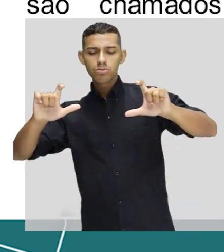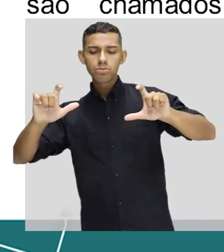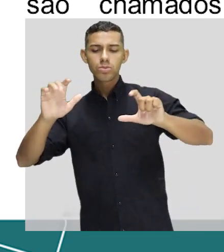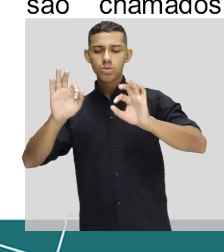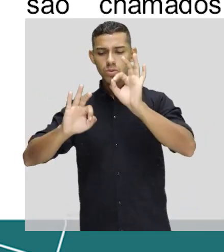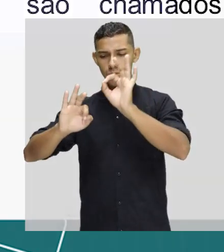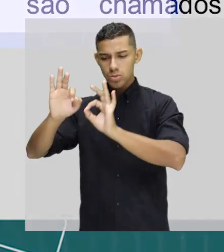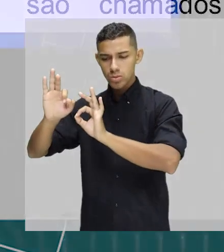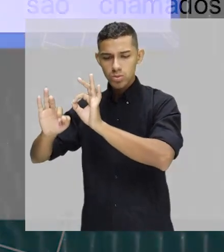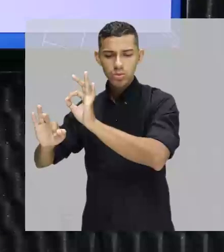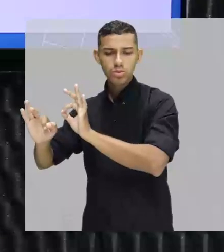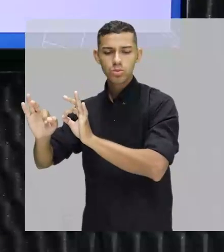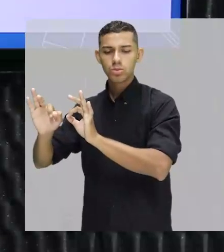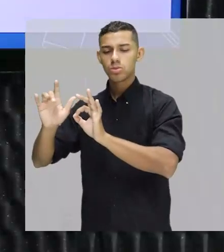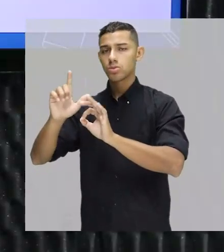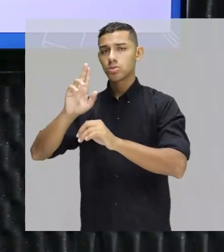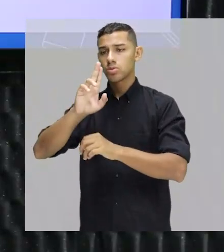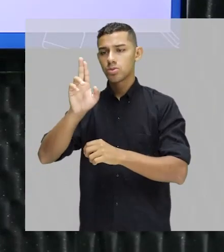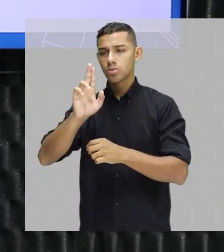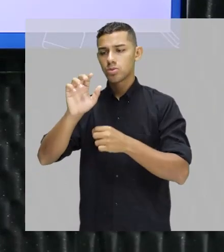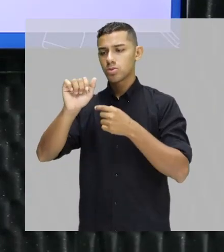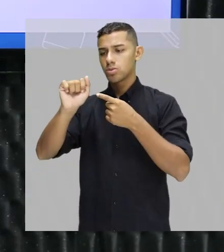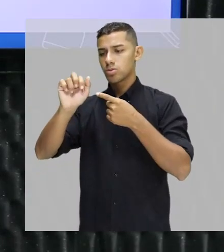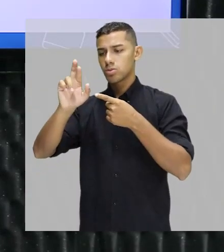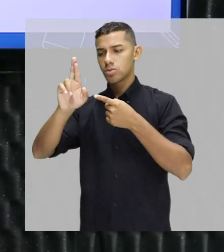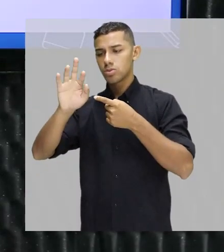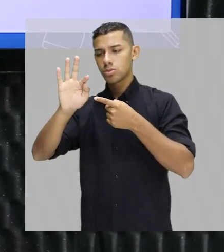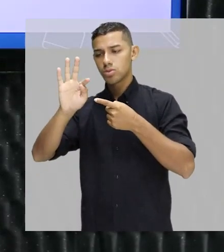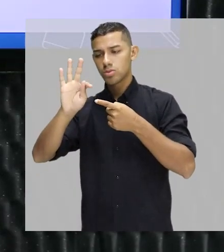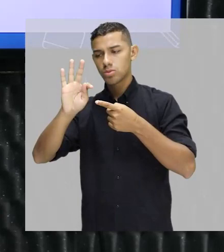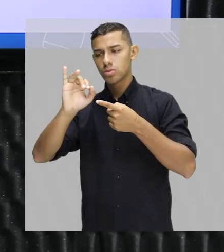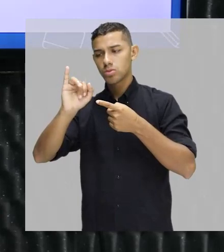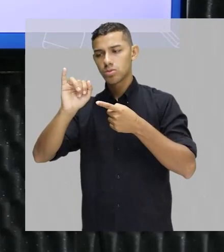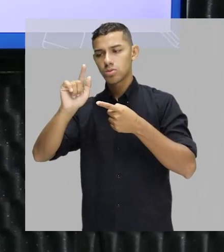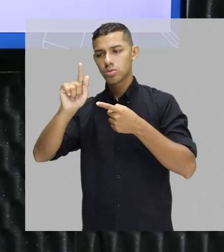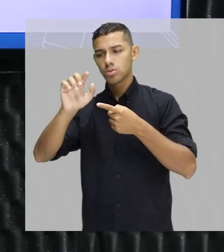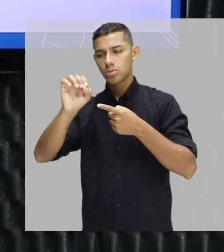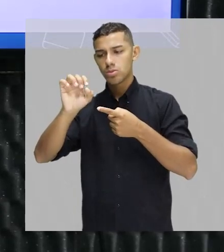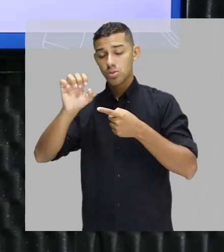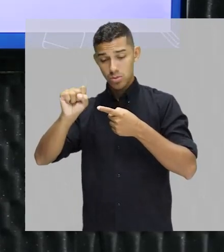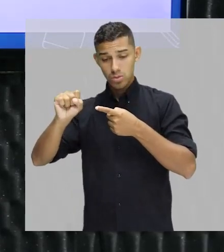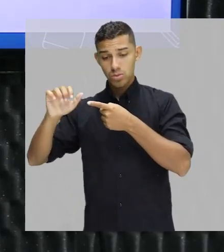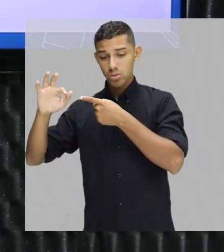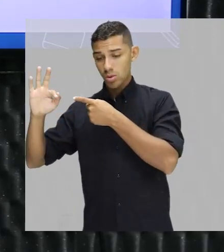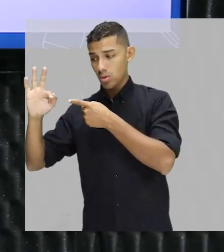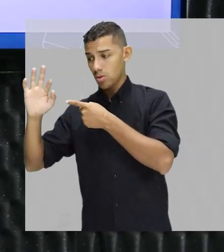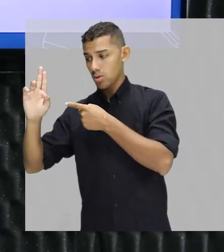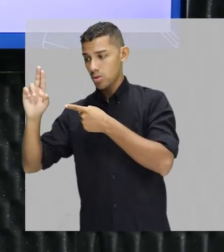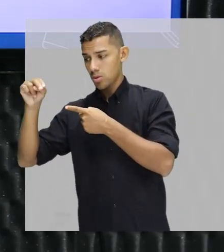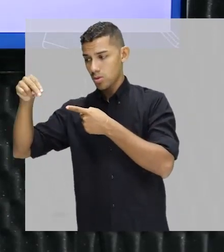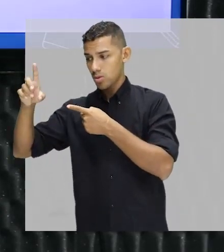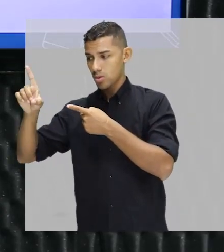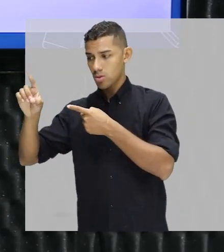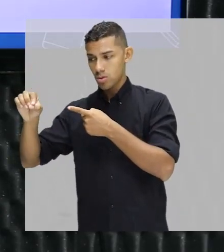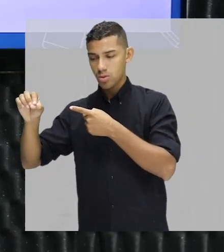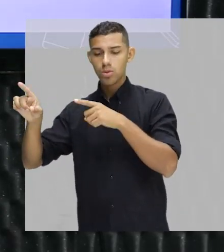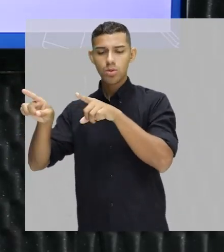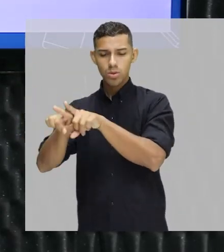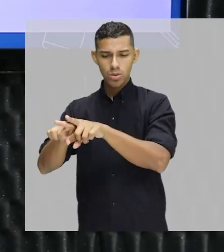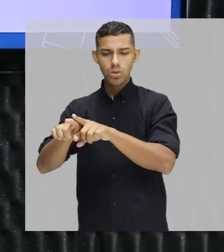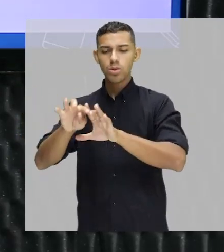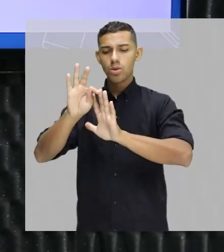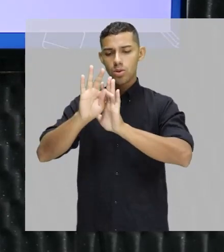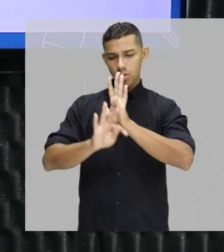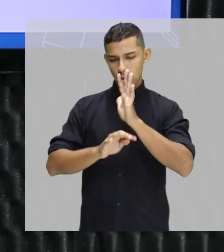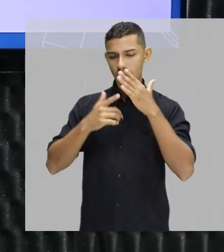são chamados de artigos de fundo. Geralmente, os textos jornalísticos ele tem esse cunho informativo. Ele traz a